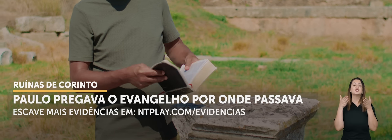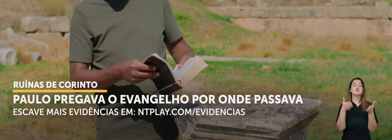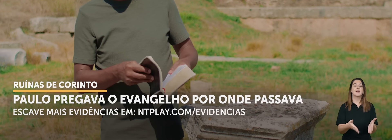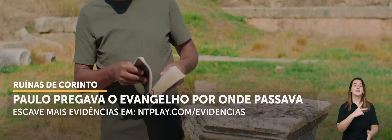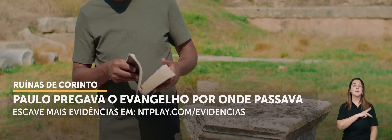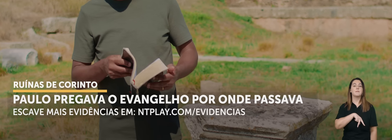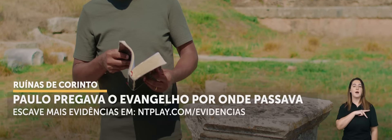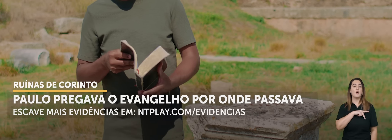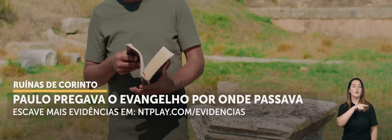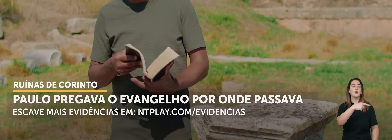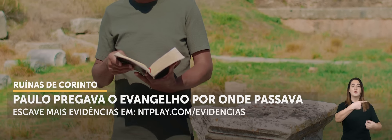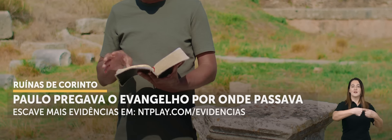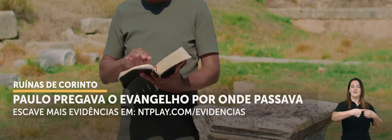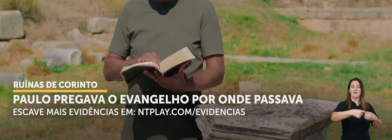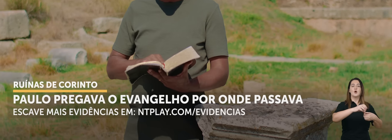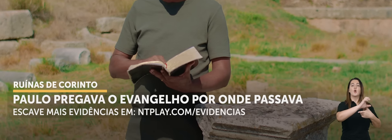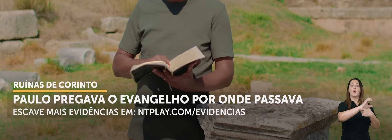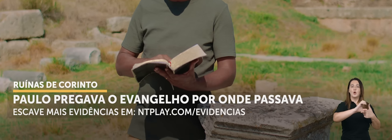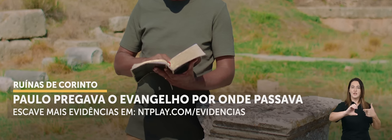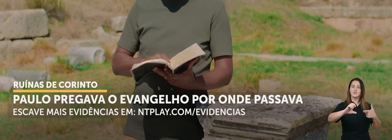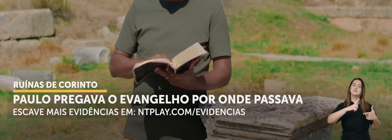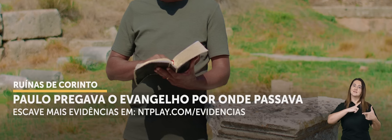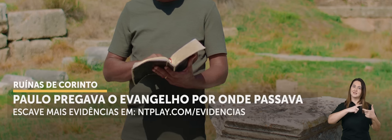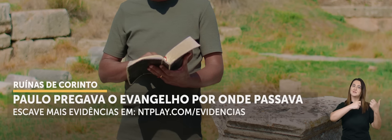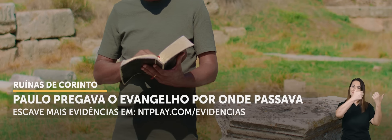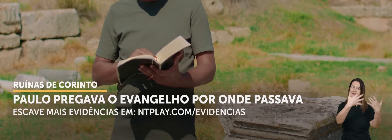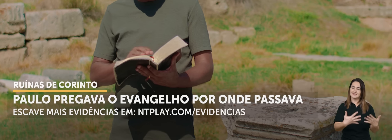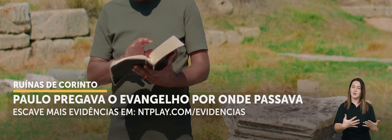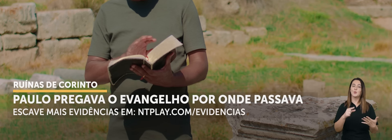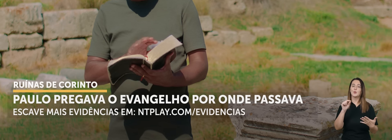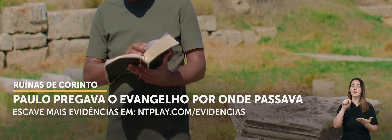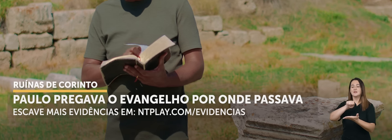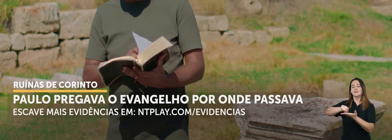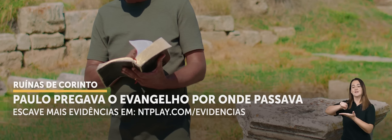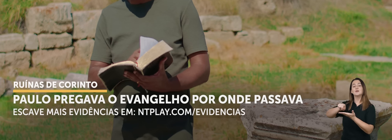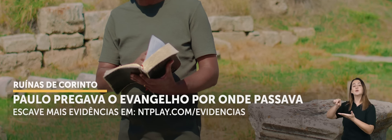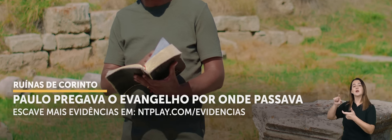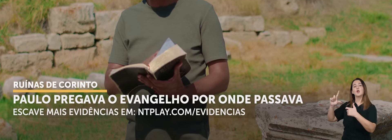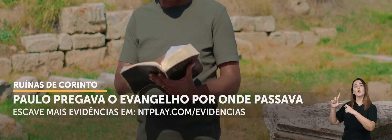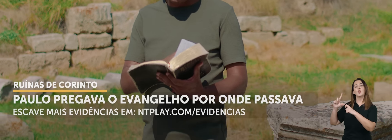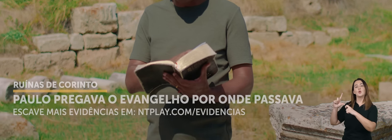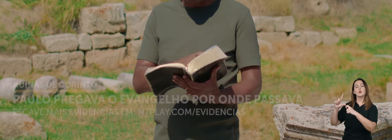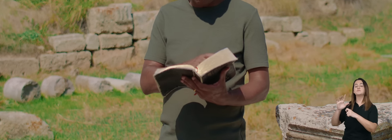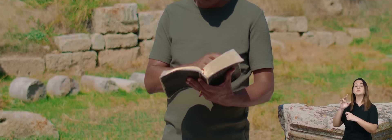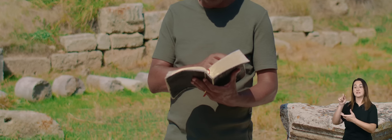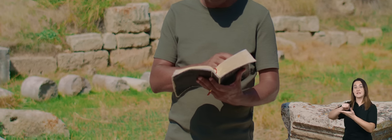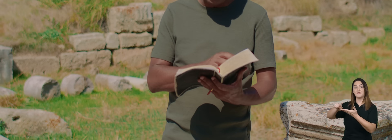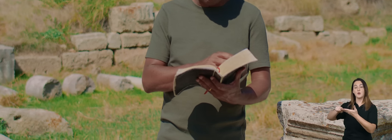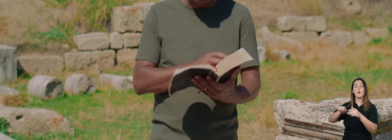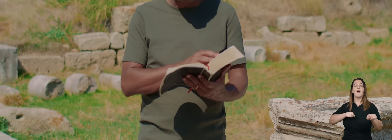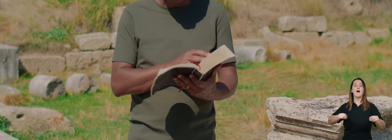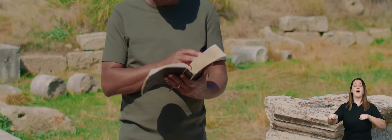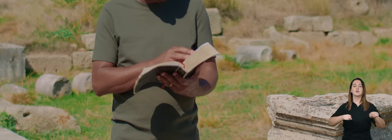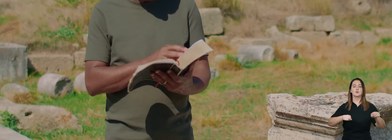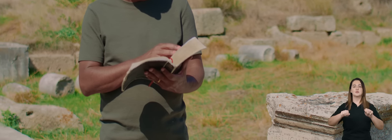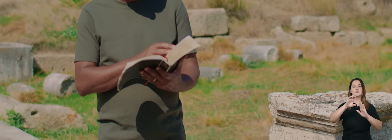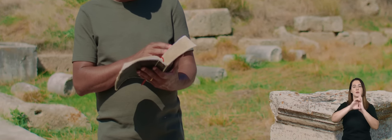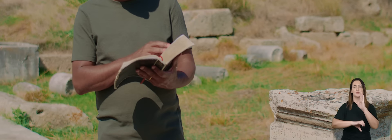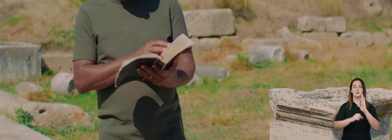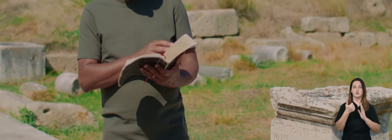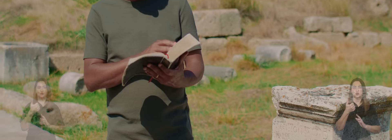Bíblia, dessa vez pelo escritor Lucas, que a coloca com muitos detalhes no livro de Atos dos Apóstolos, capítulo